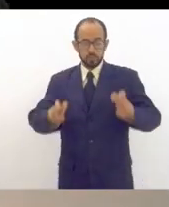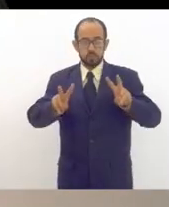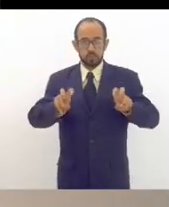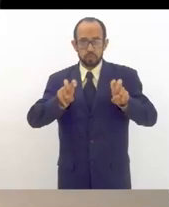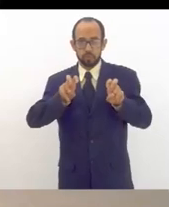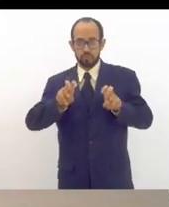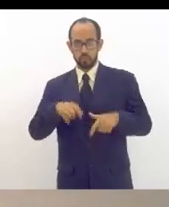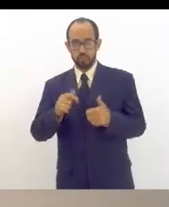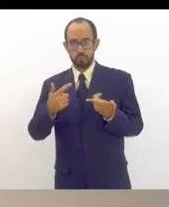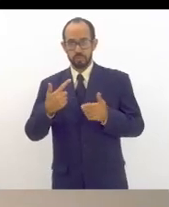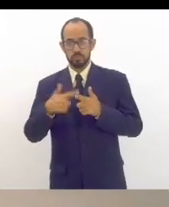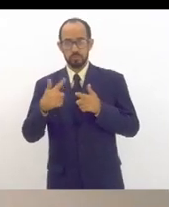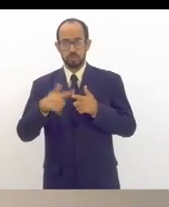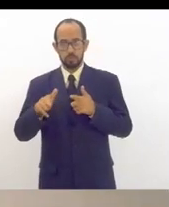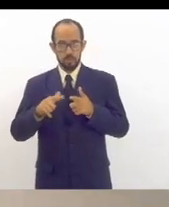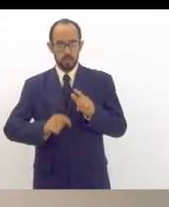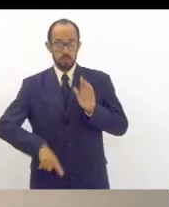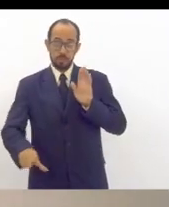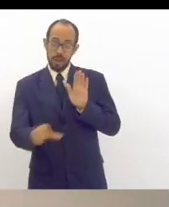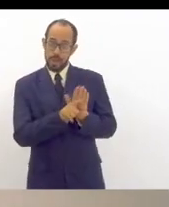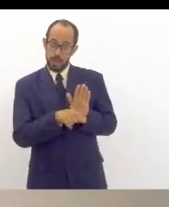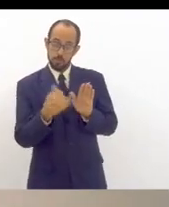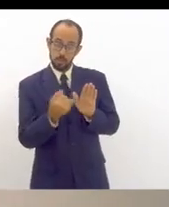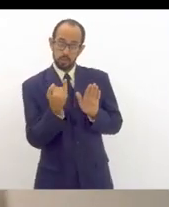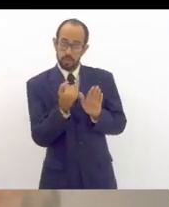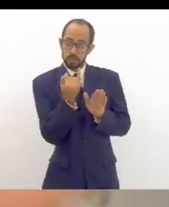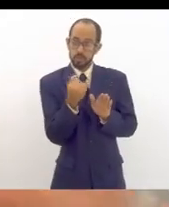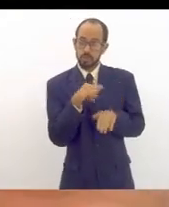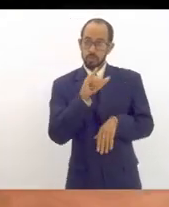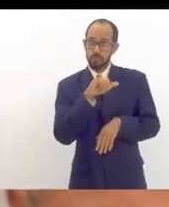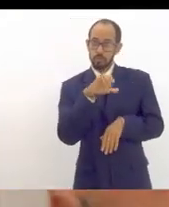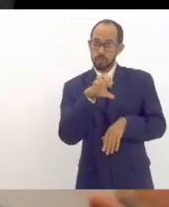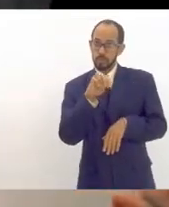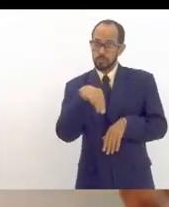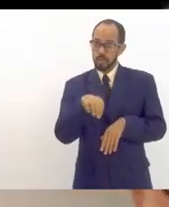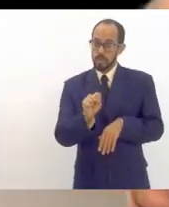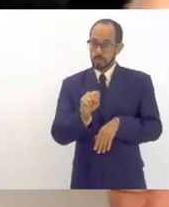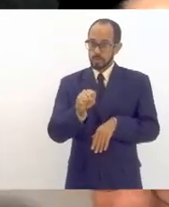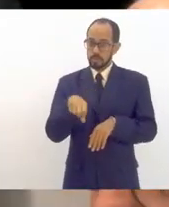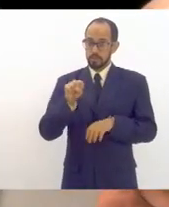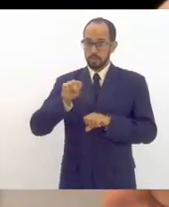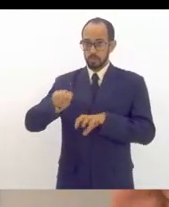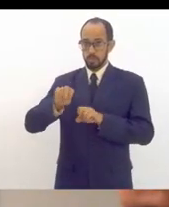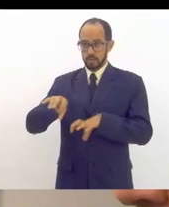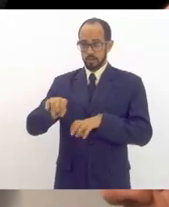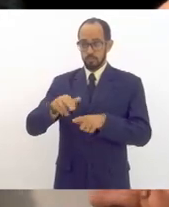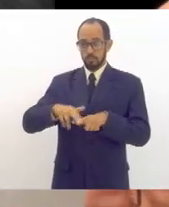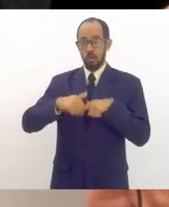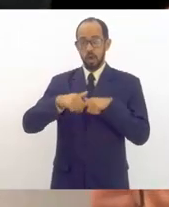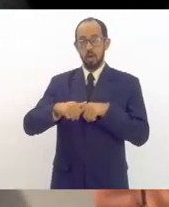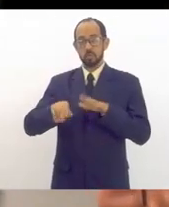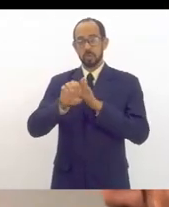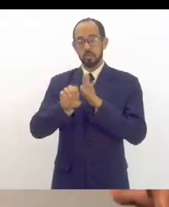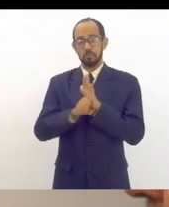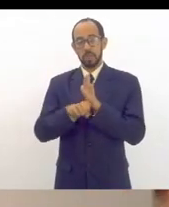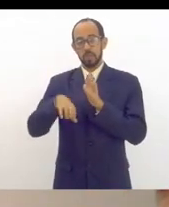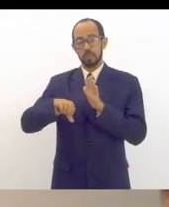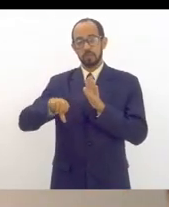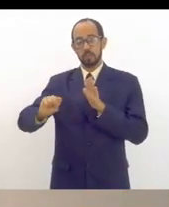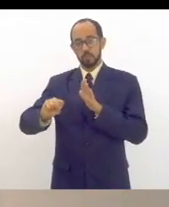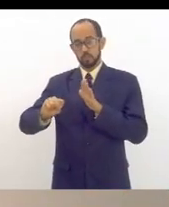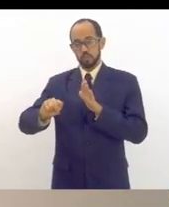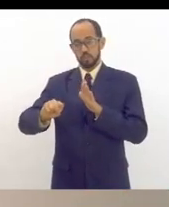que é uma lei muito importante que a gente tem que votar, sobre o ICMS para a educação, decorrente da Emenda Constitucional 108, teria sido